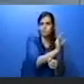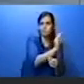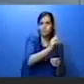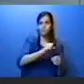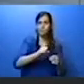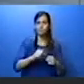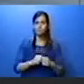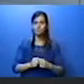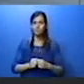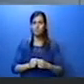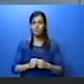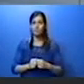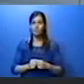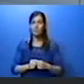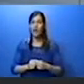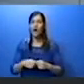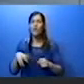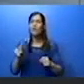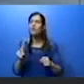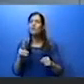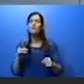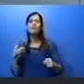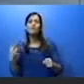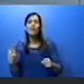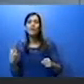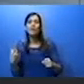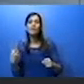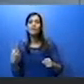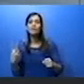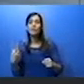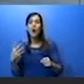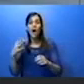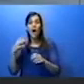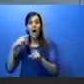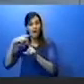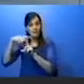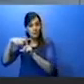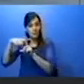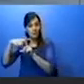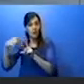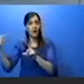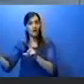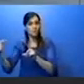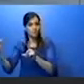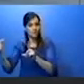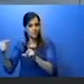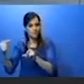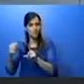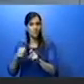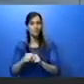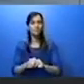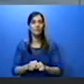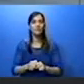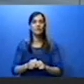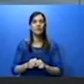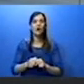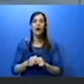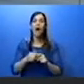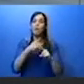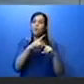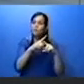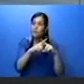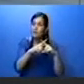Operação inversa da adição é a subtração da multiplicação à divisão,